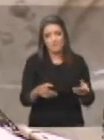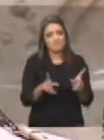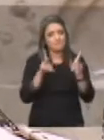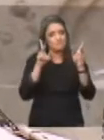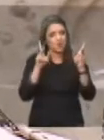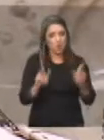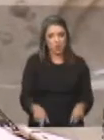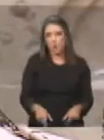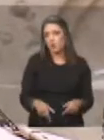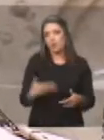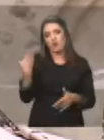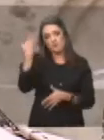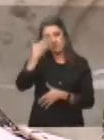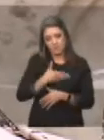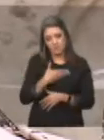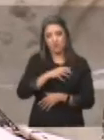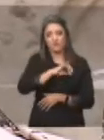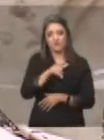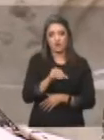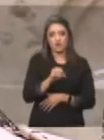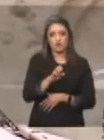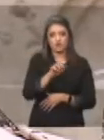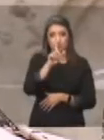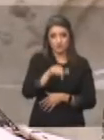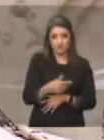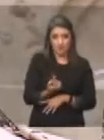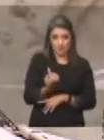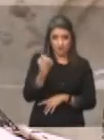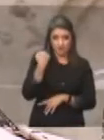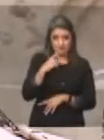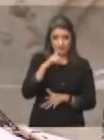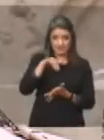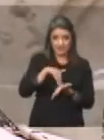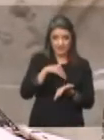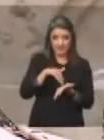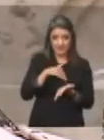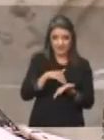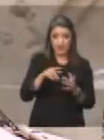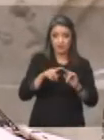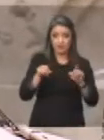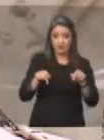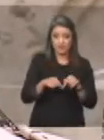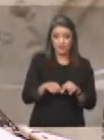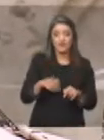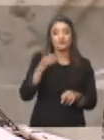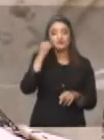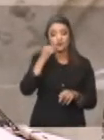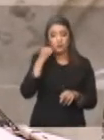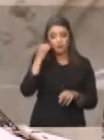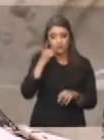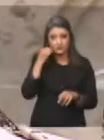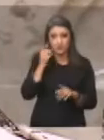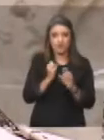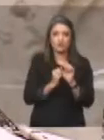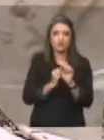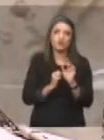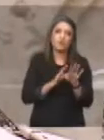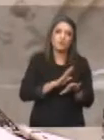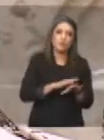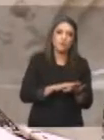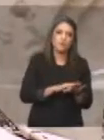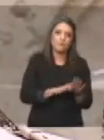agir. José Francisco Pereira Filho foi secretário parlamentar no gabinete de Silas Câmara, em 2 períodos